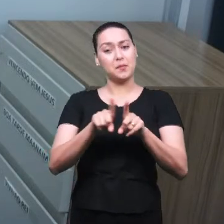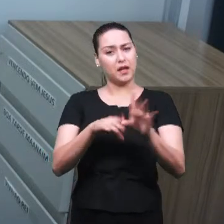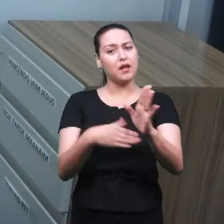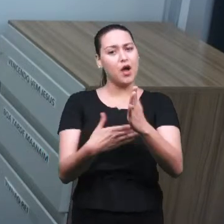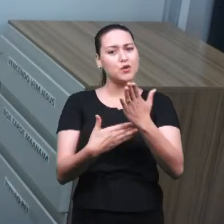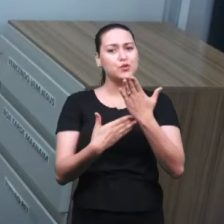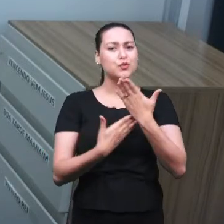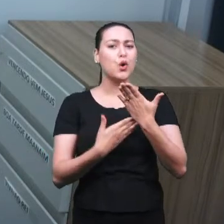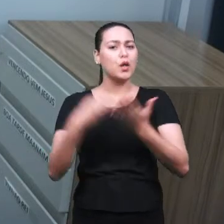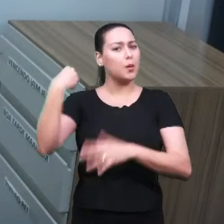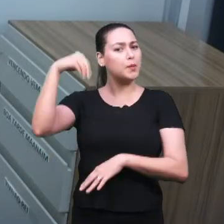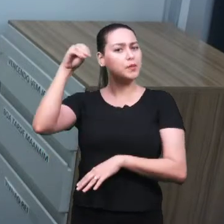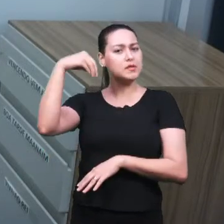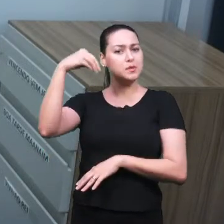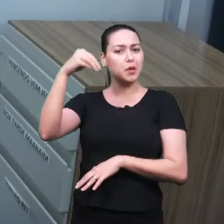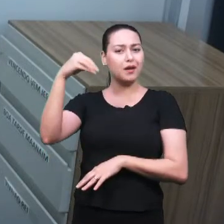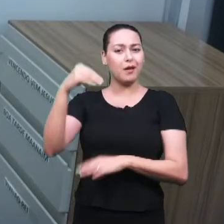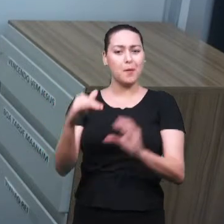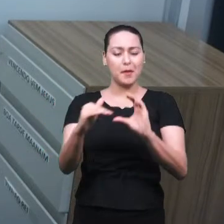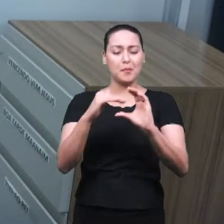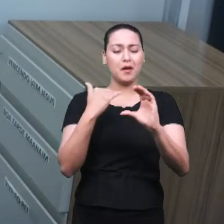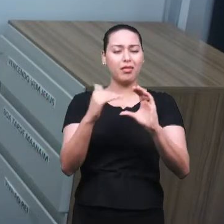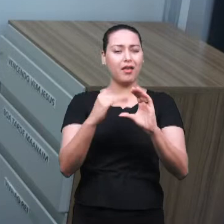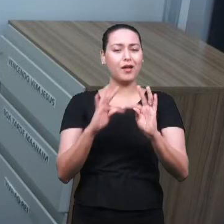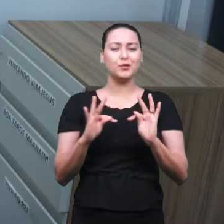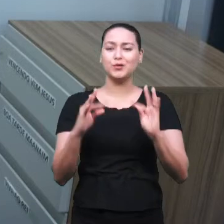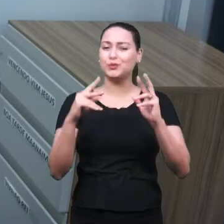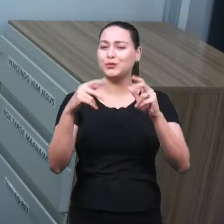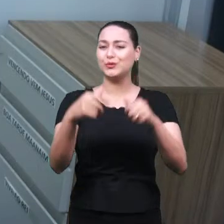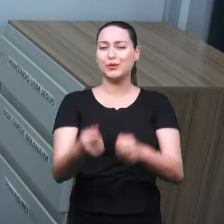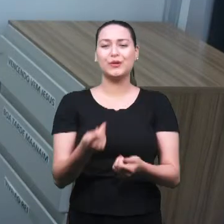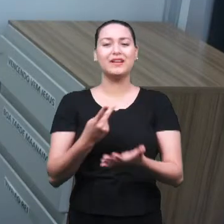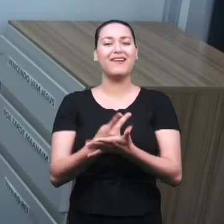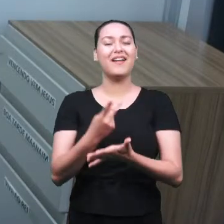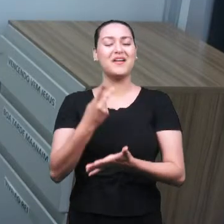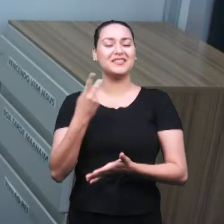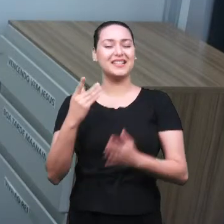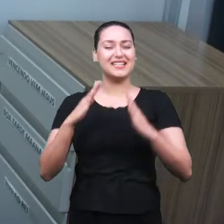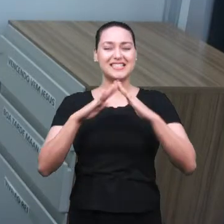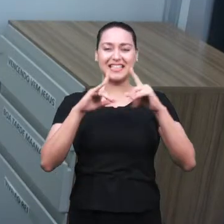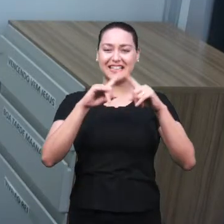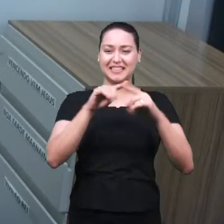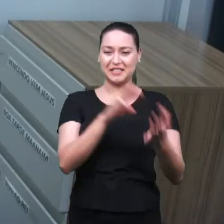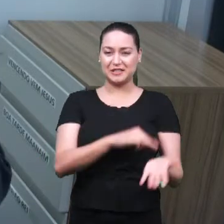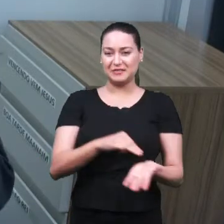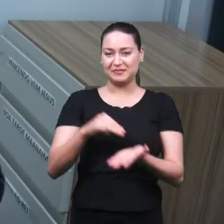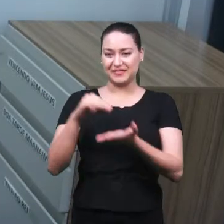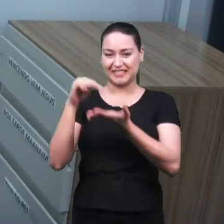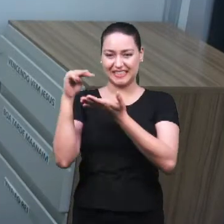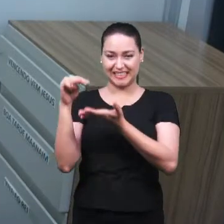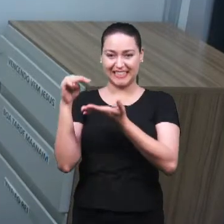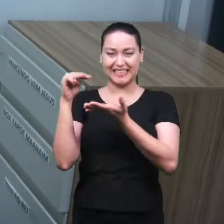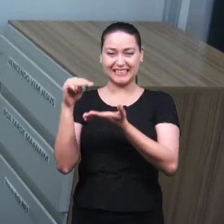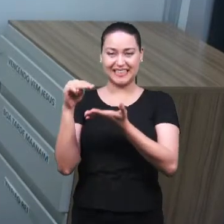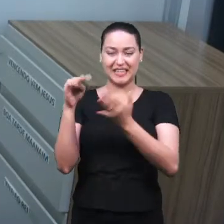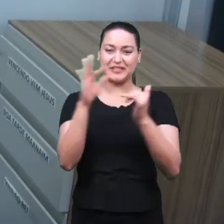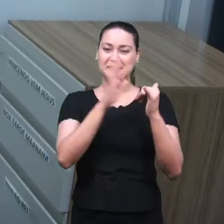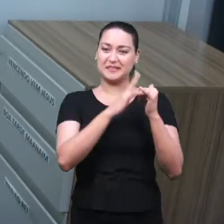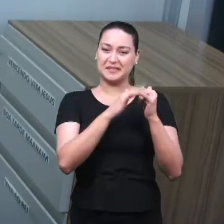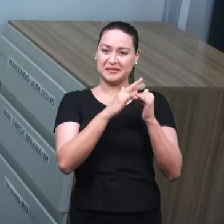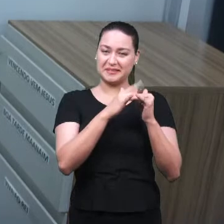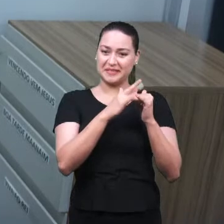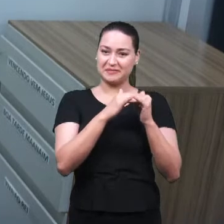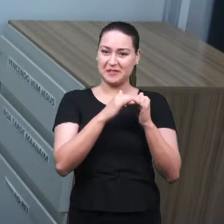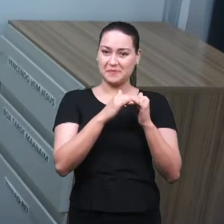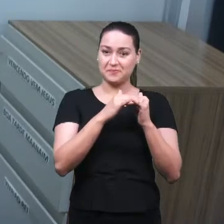de todas para você receber todos os conteúdos que são gerados pela Igreja Cristã Maranata no YouTube. E